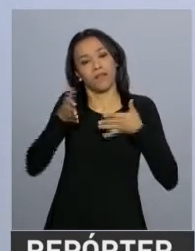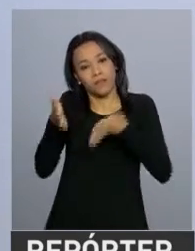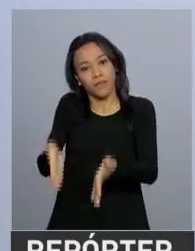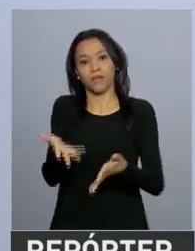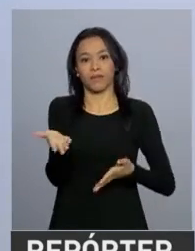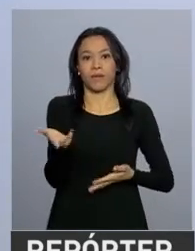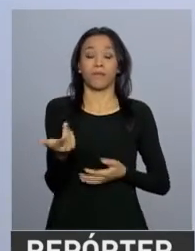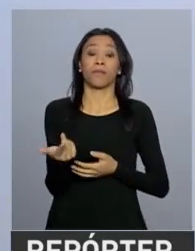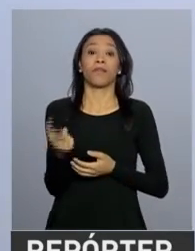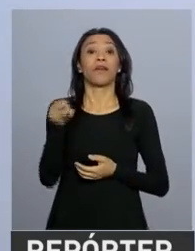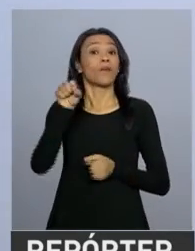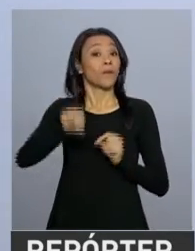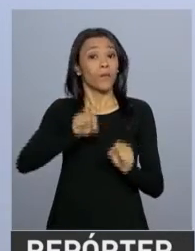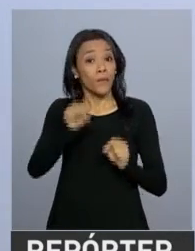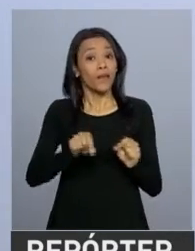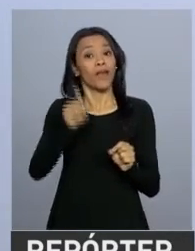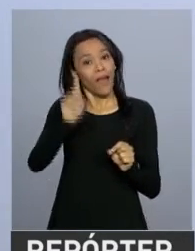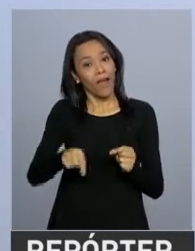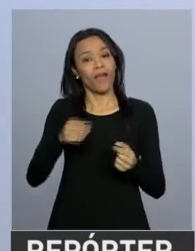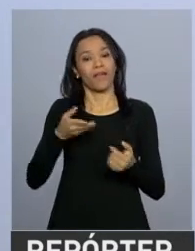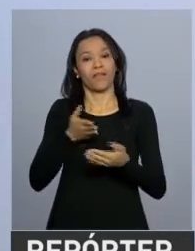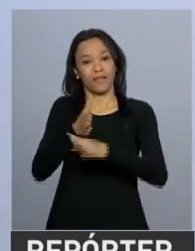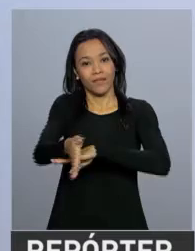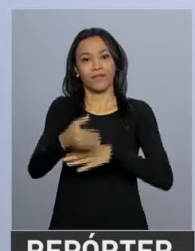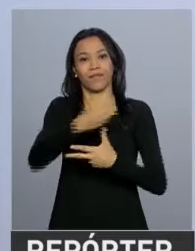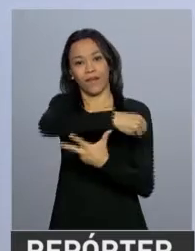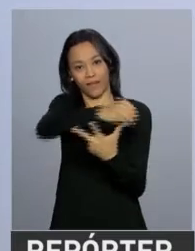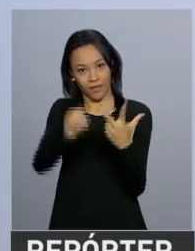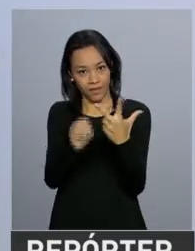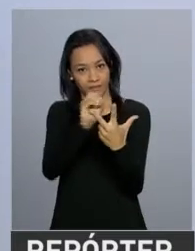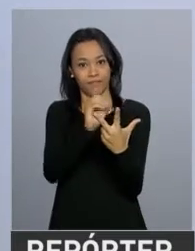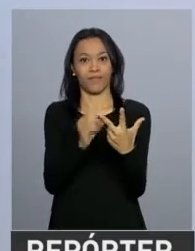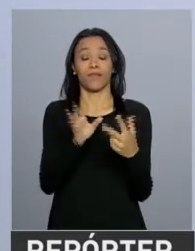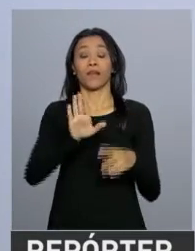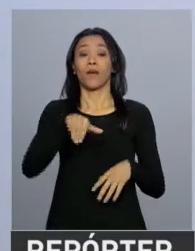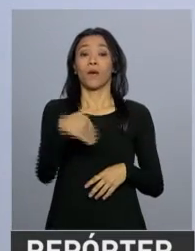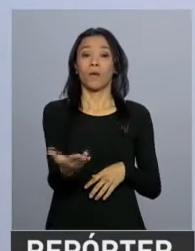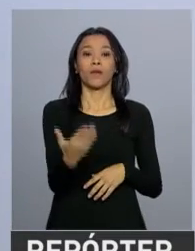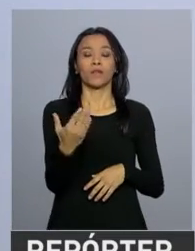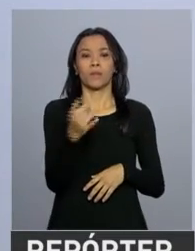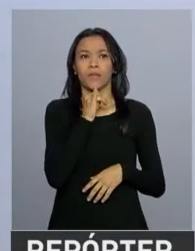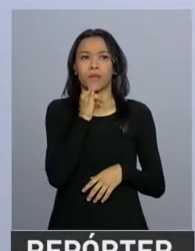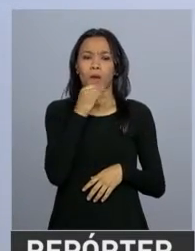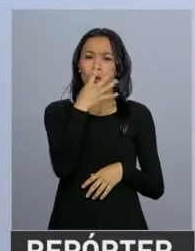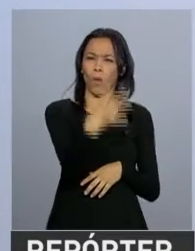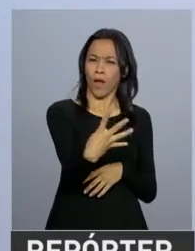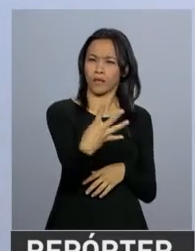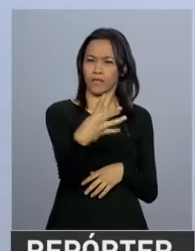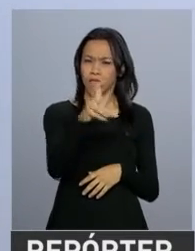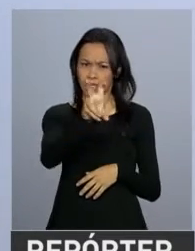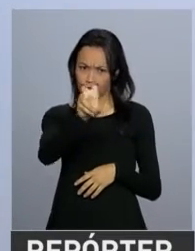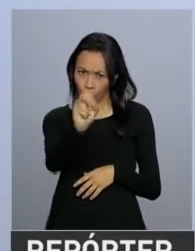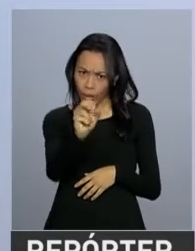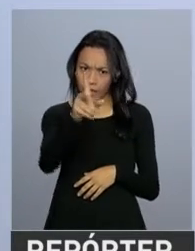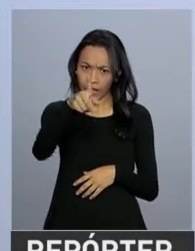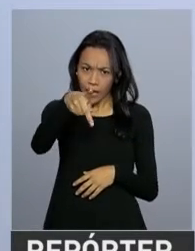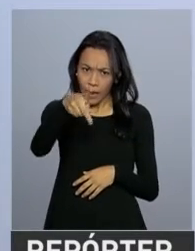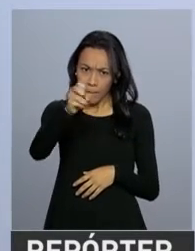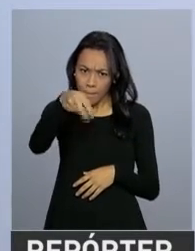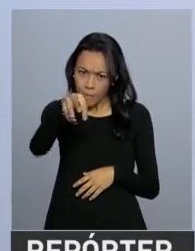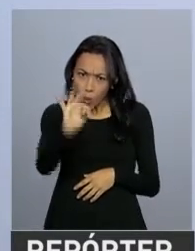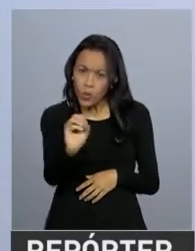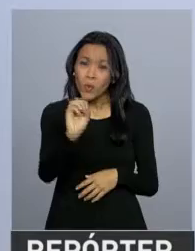programa através do enem quando nós circulamos 450 pontos como sendo um mínimo